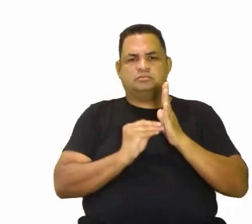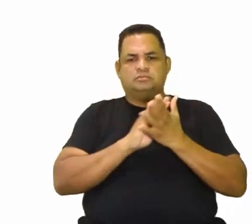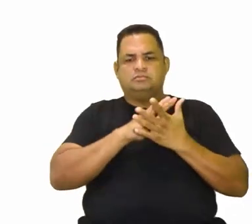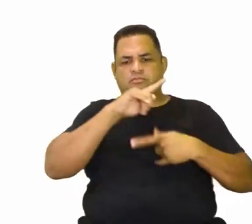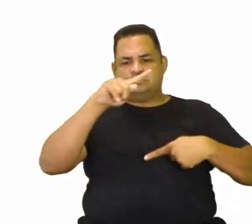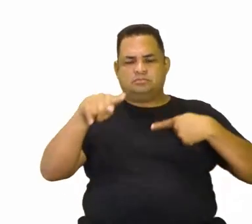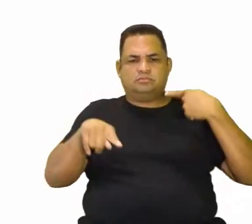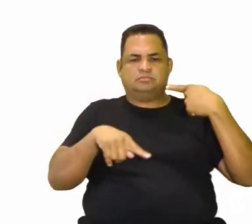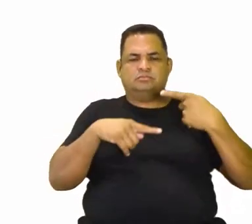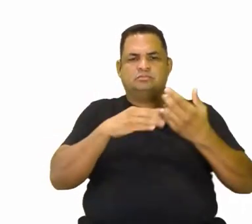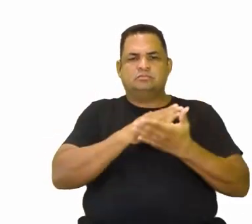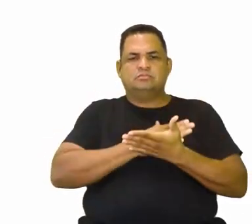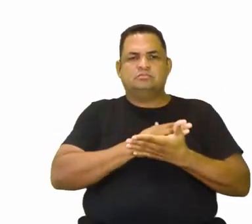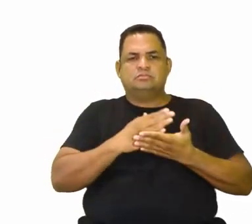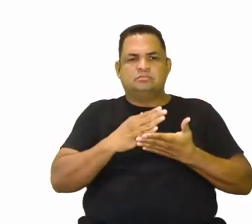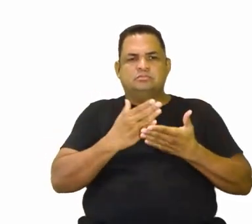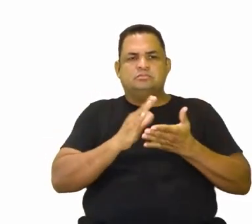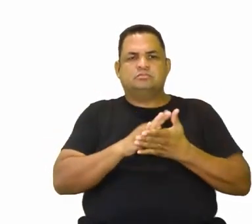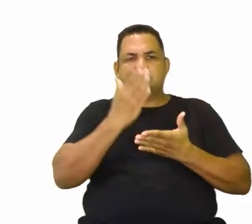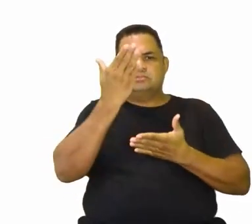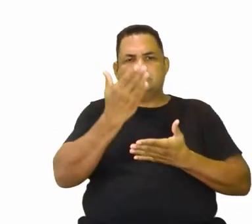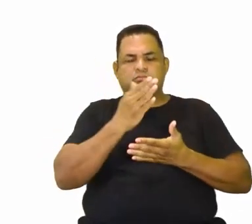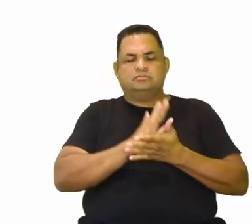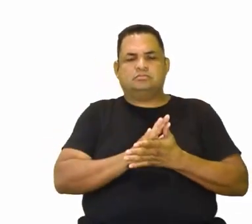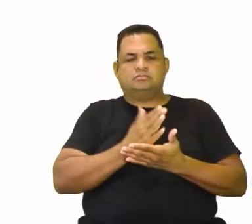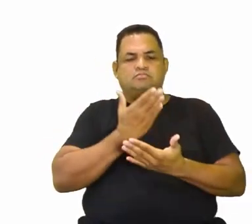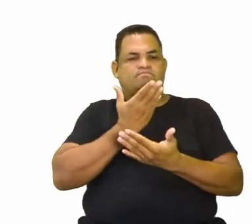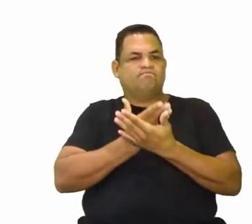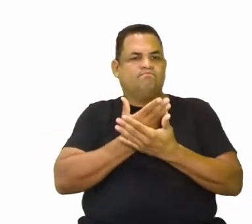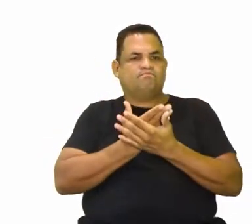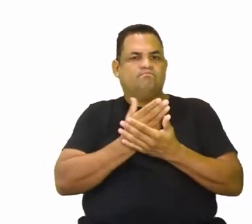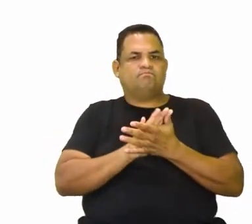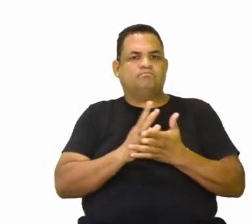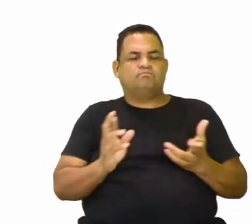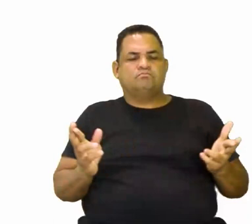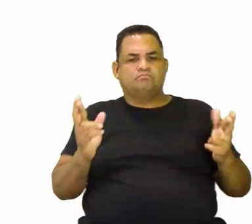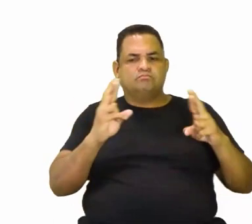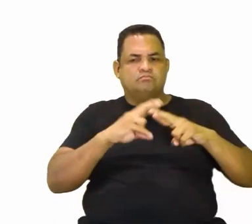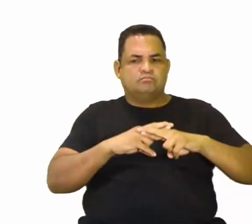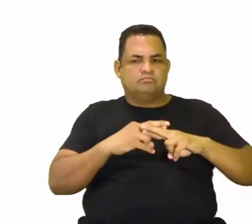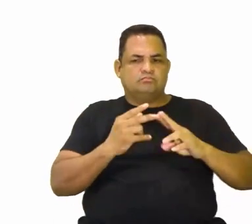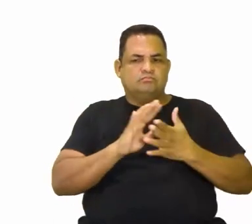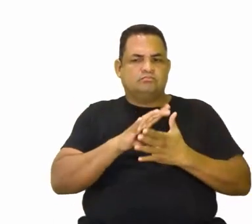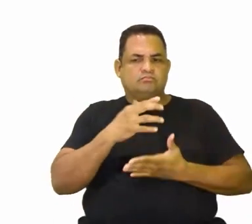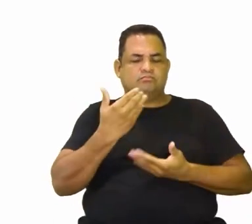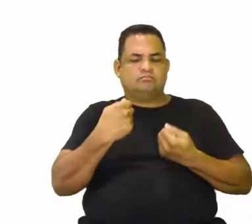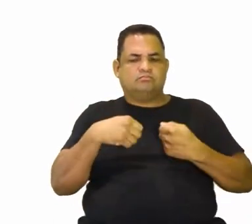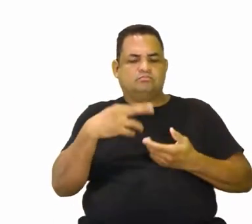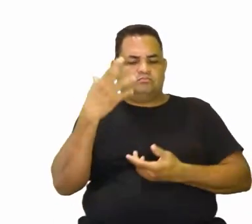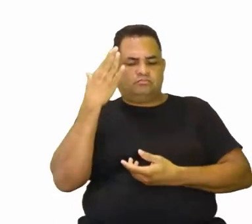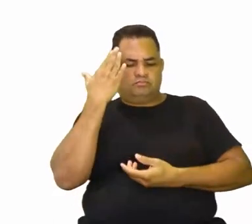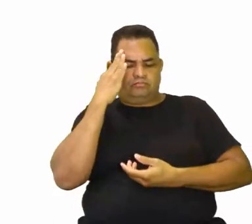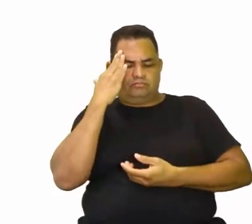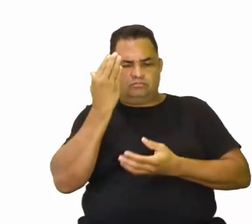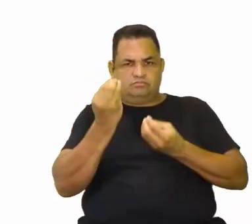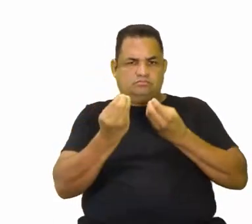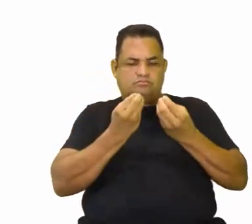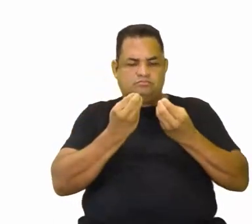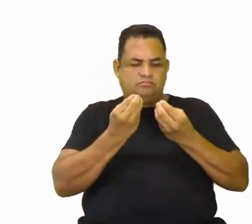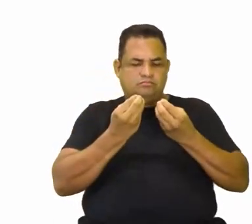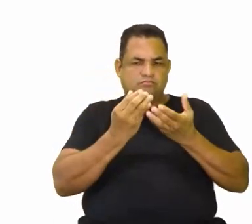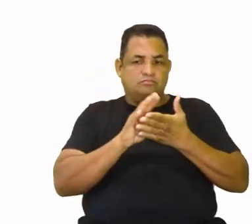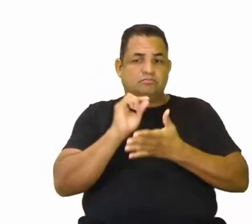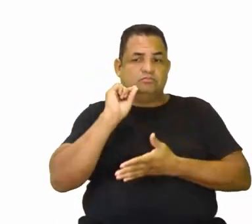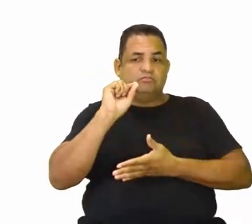foco de início dessa parte do nosso estudo são as reações. A gente tem que entender o que é uma